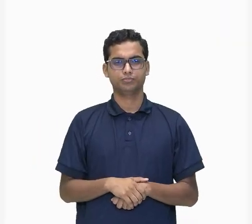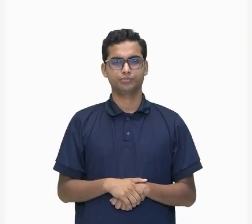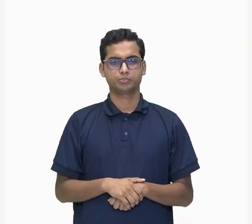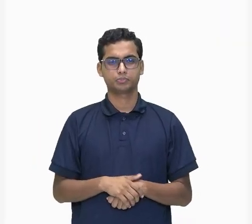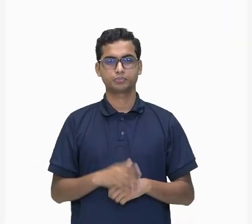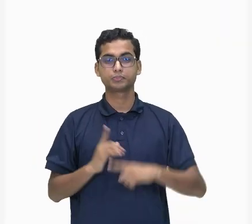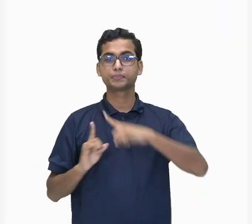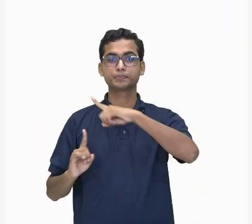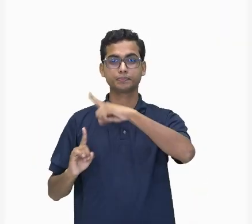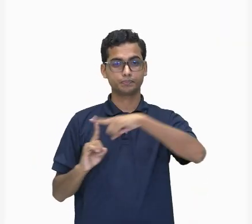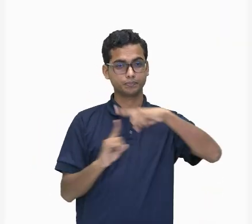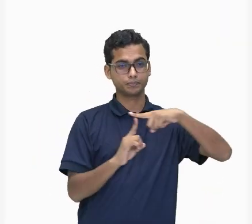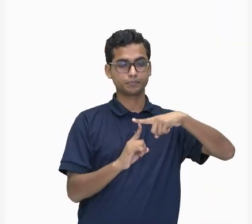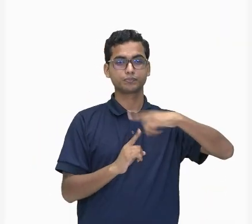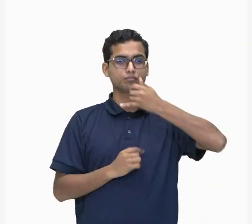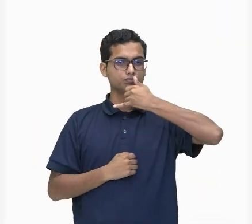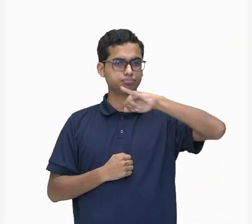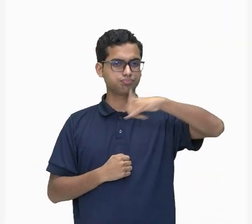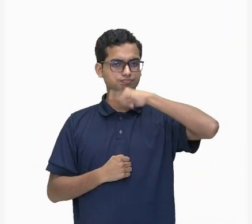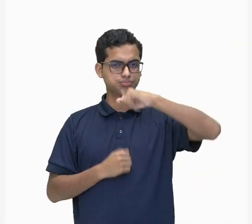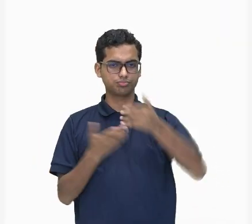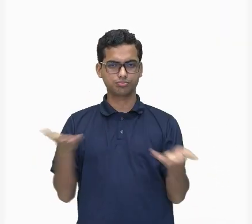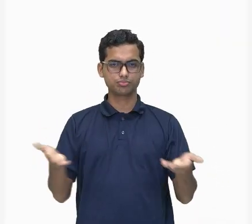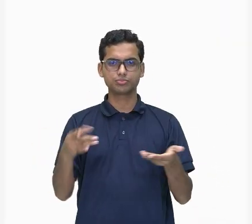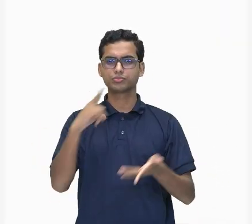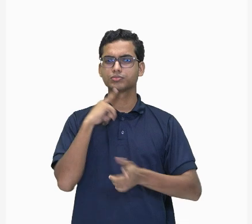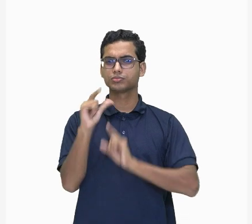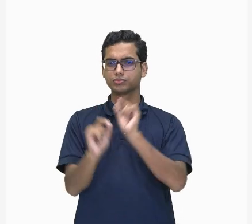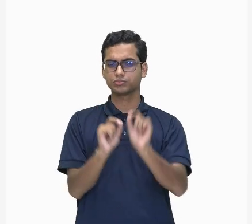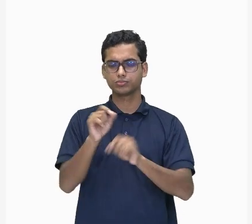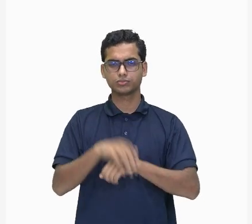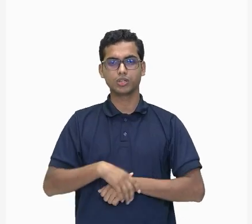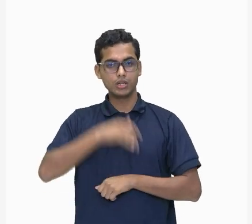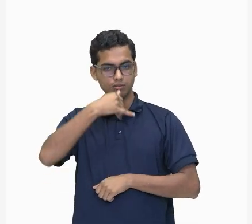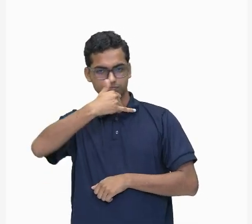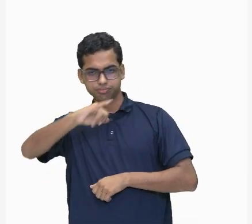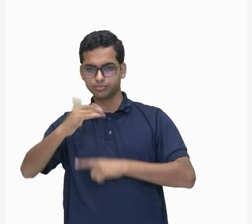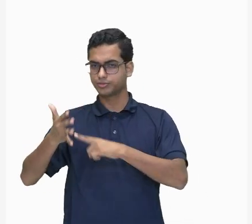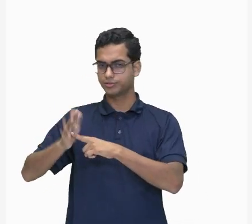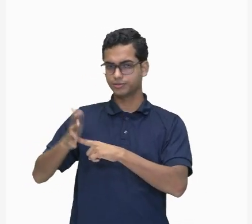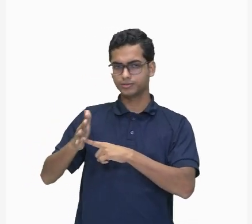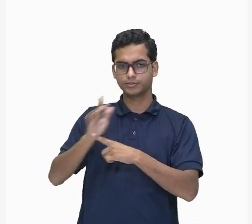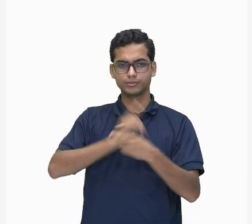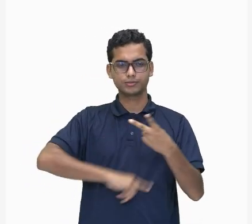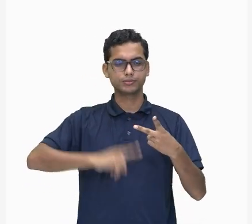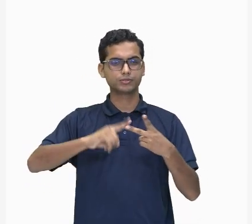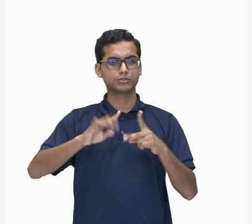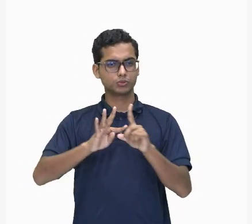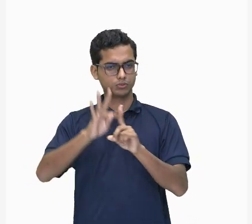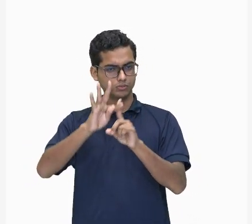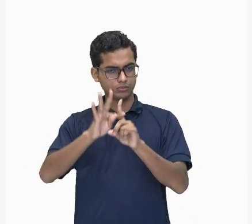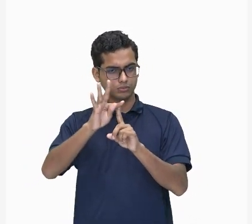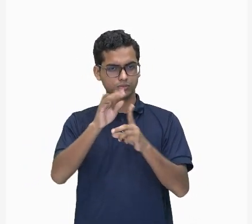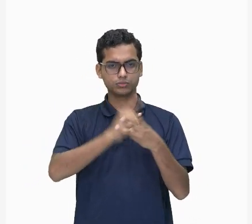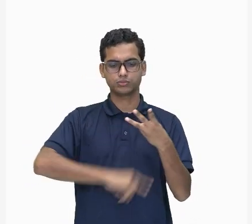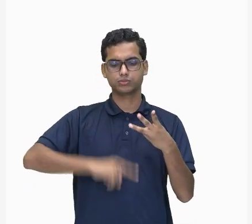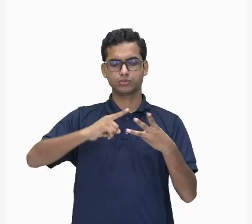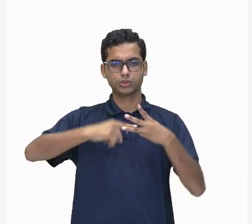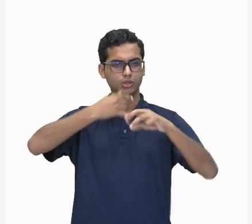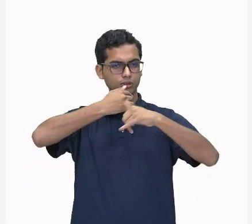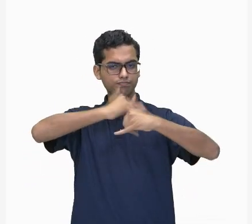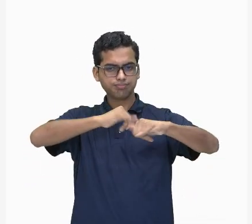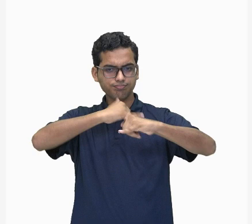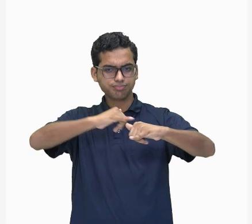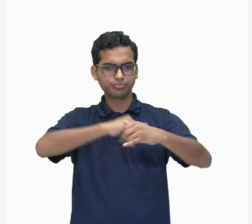observe aí que os tipos de energia existentes são a energia mecânica, a energia térmica,